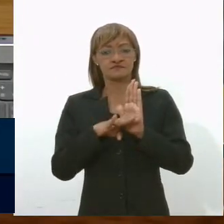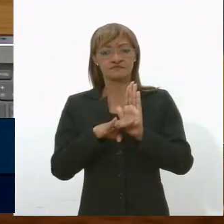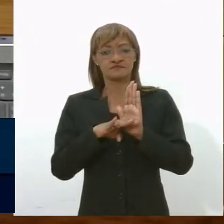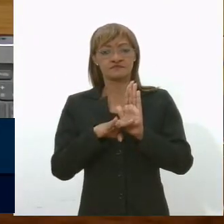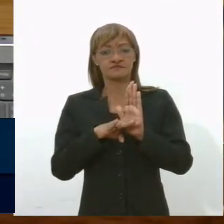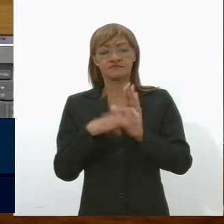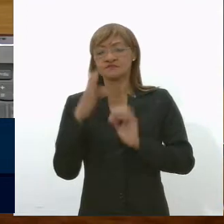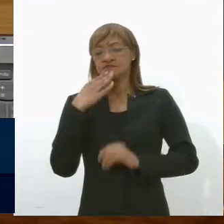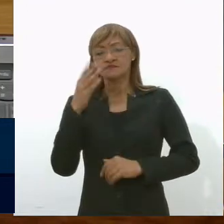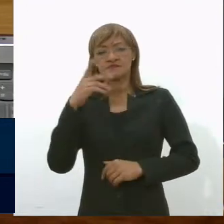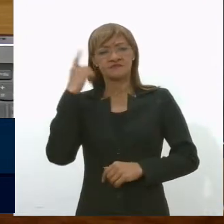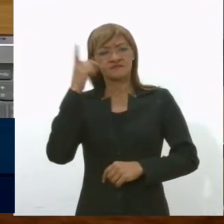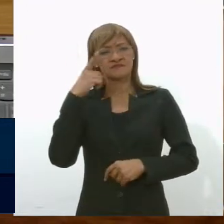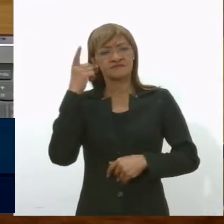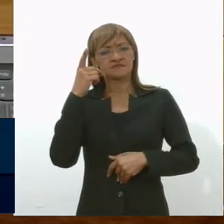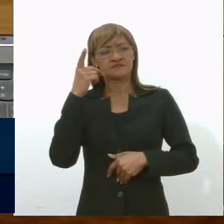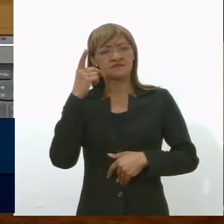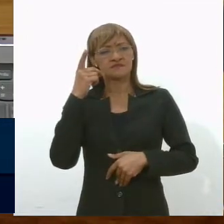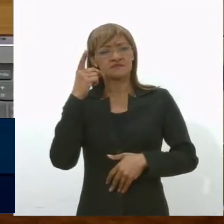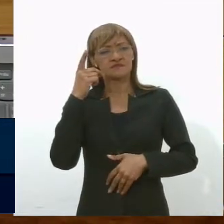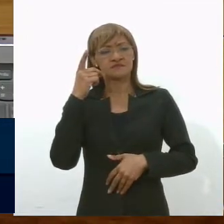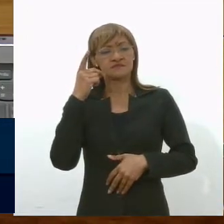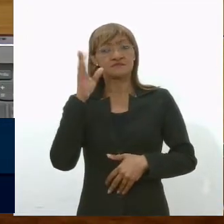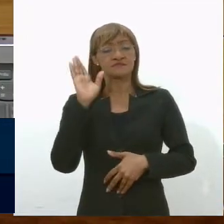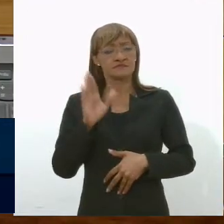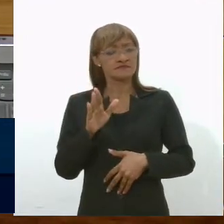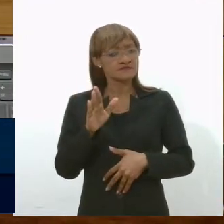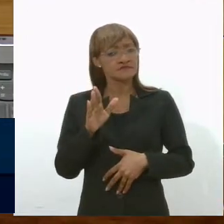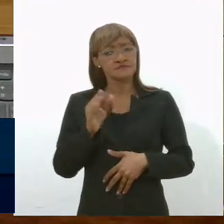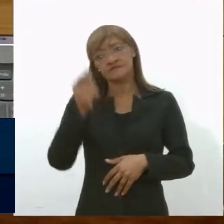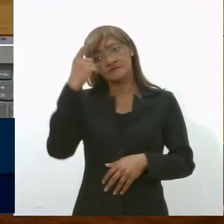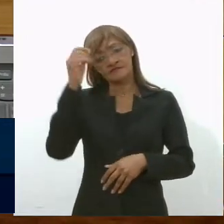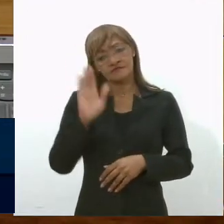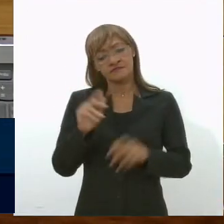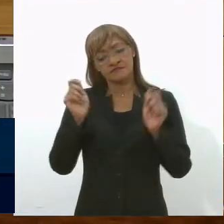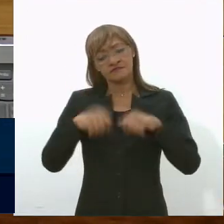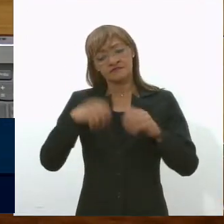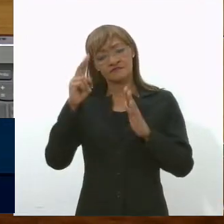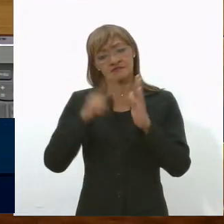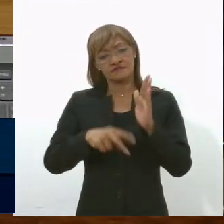deputado Garibaldo Mendonça que proceda à leitura da sessão anterior.